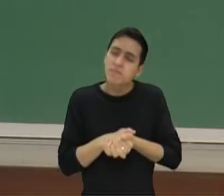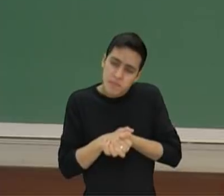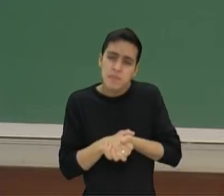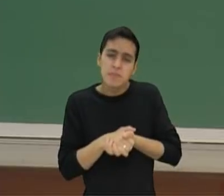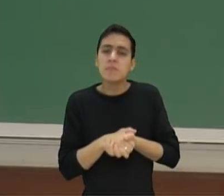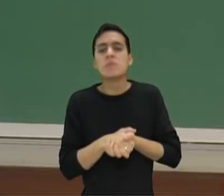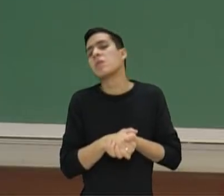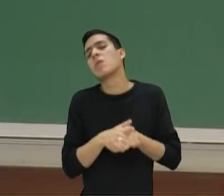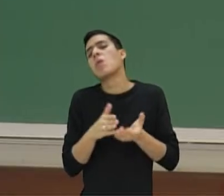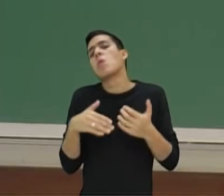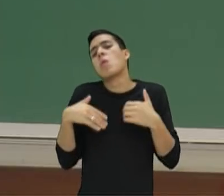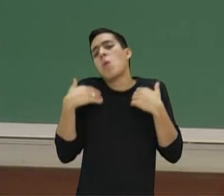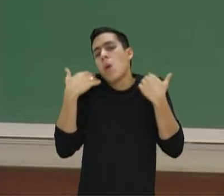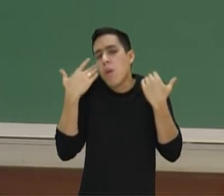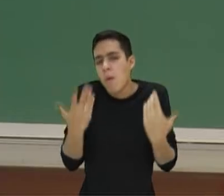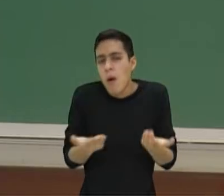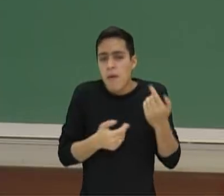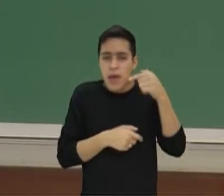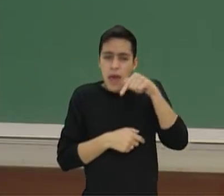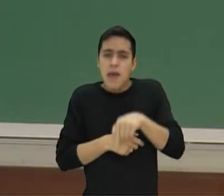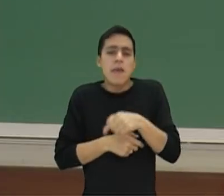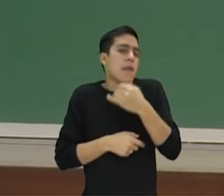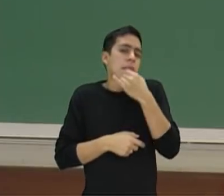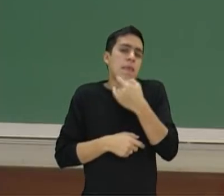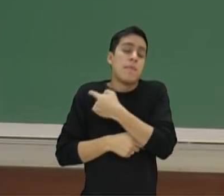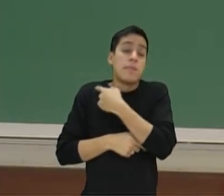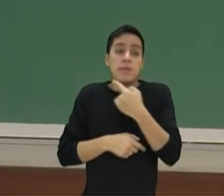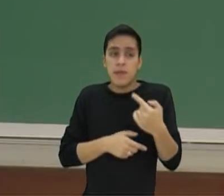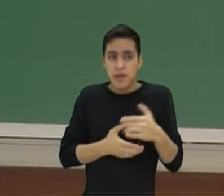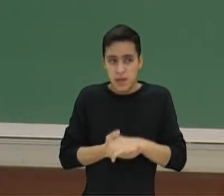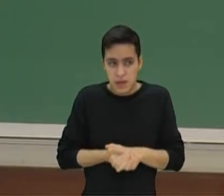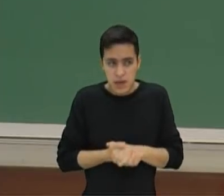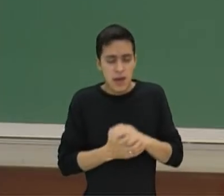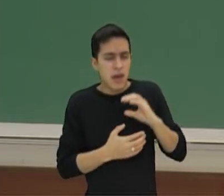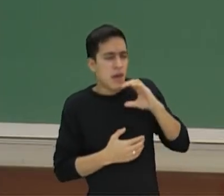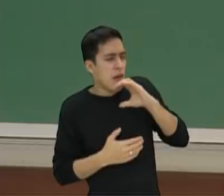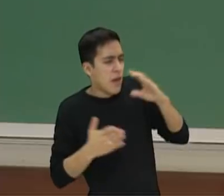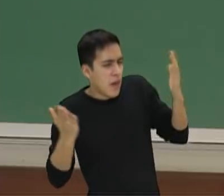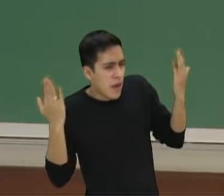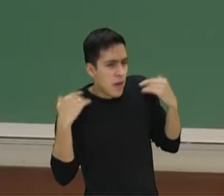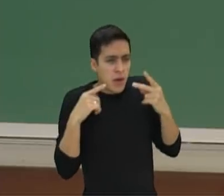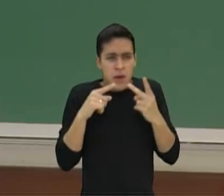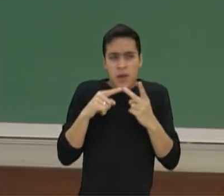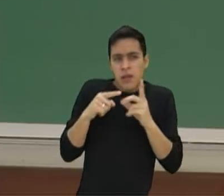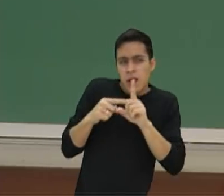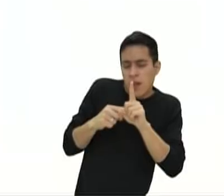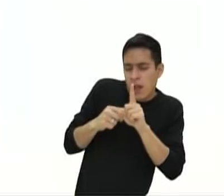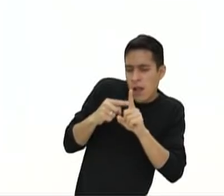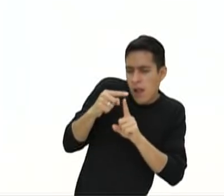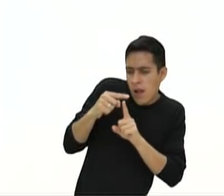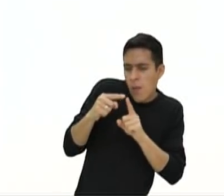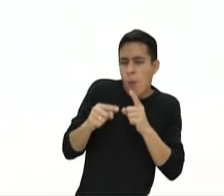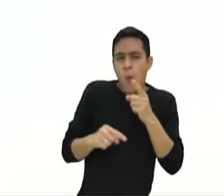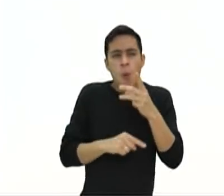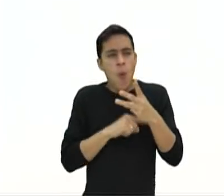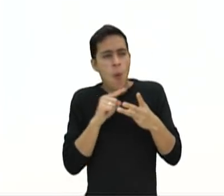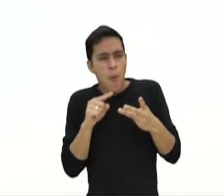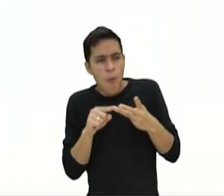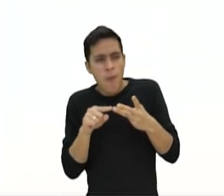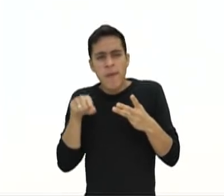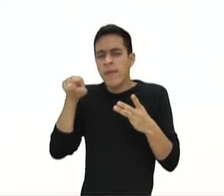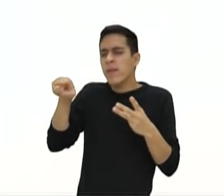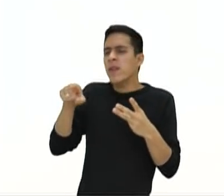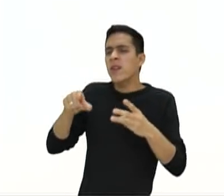Então, qual é o exemplo que a gente tem aqui? Calor, temperatura, aqui o tempo